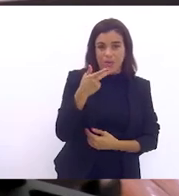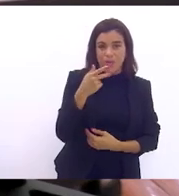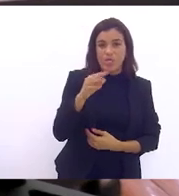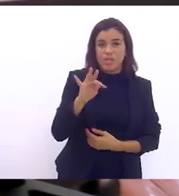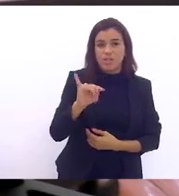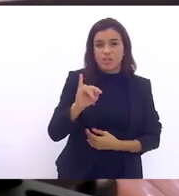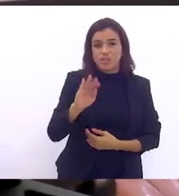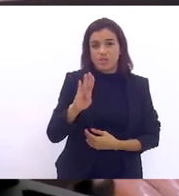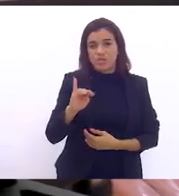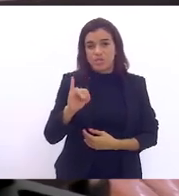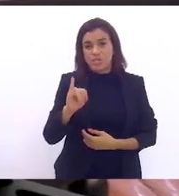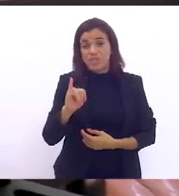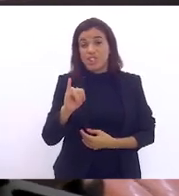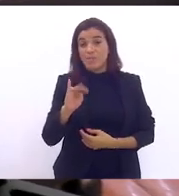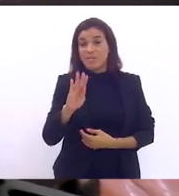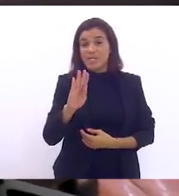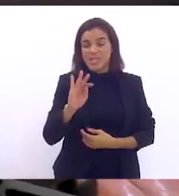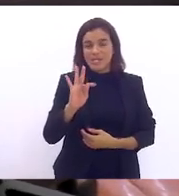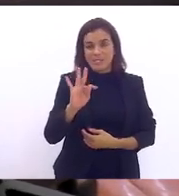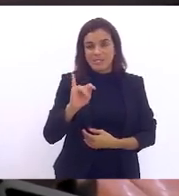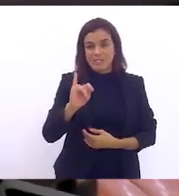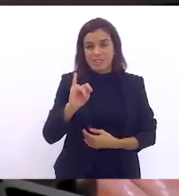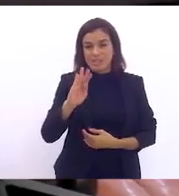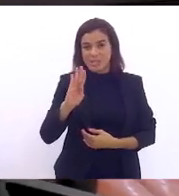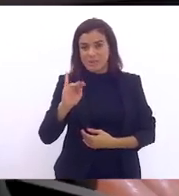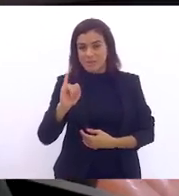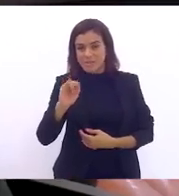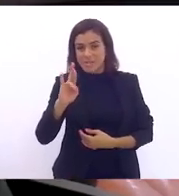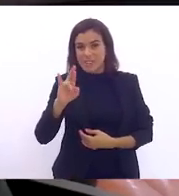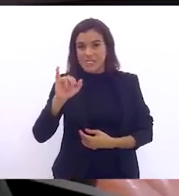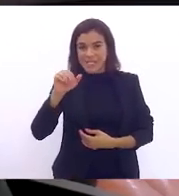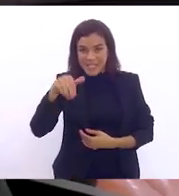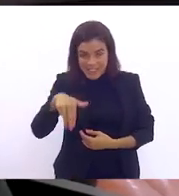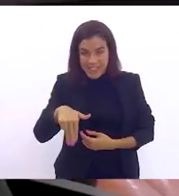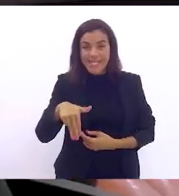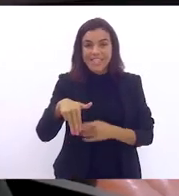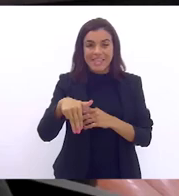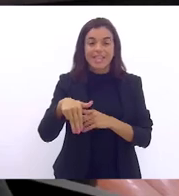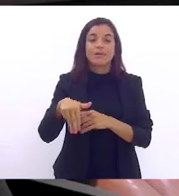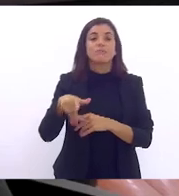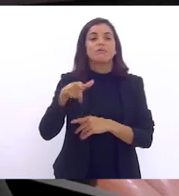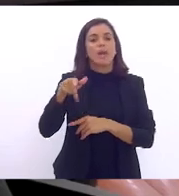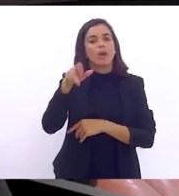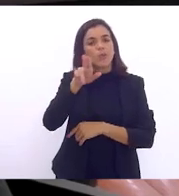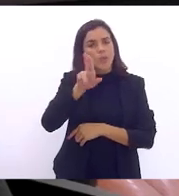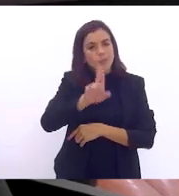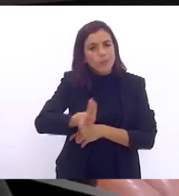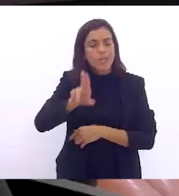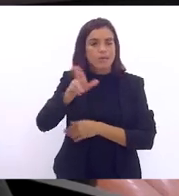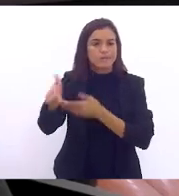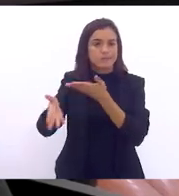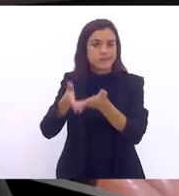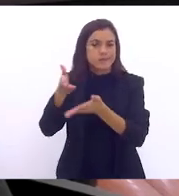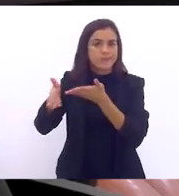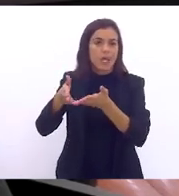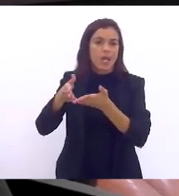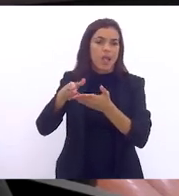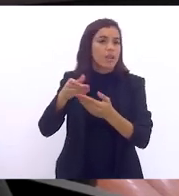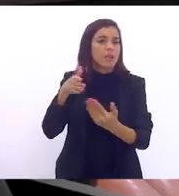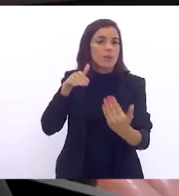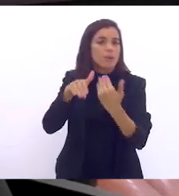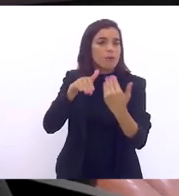aflige a população eh também para usar todo o serviço público ela ele tem que pegar a rodovia não existe